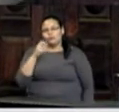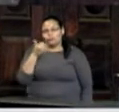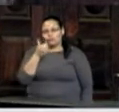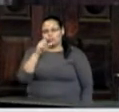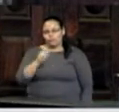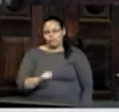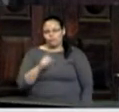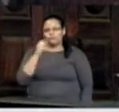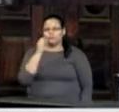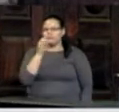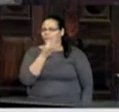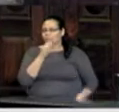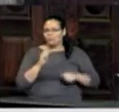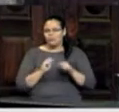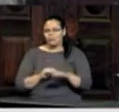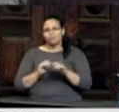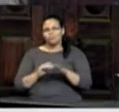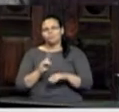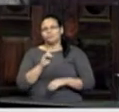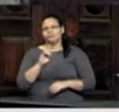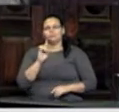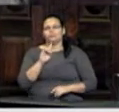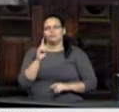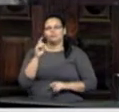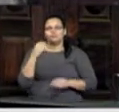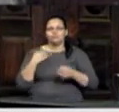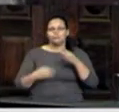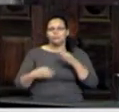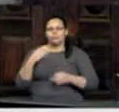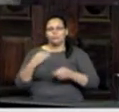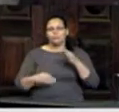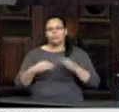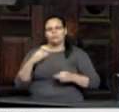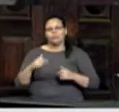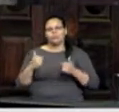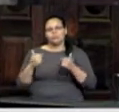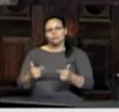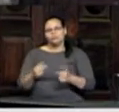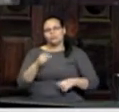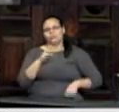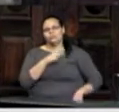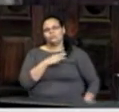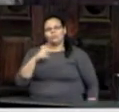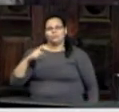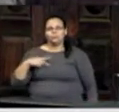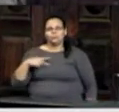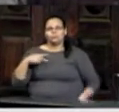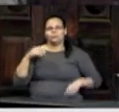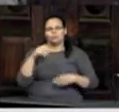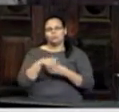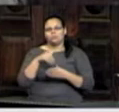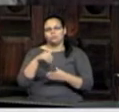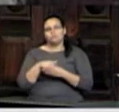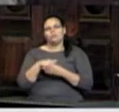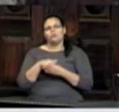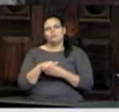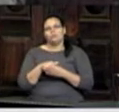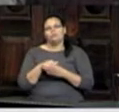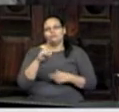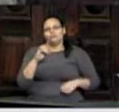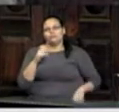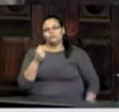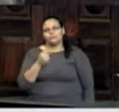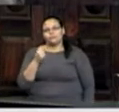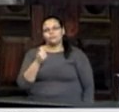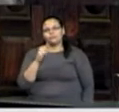setembro, já prevendo o não julgamento da ação proposta pelo Ministério Público Eleitoral, pudesse macular o processo